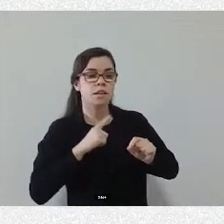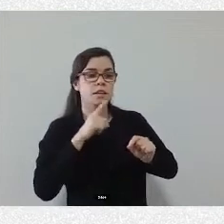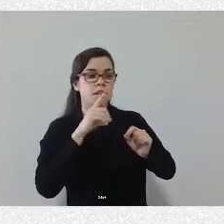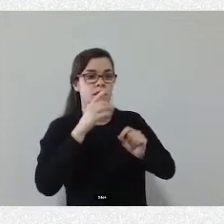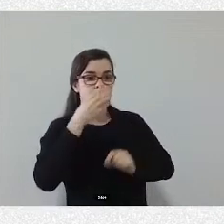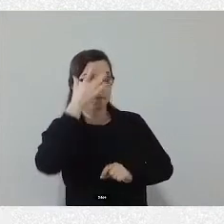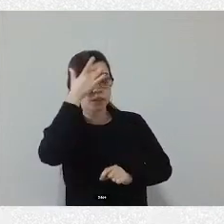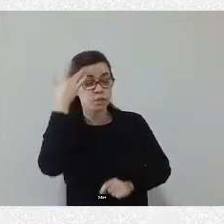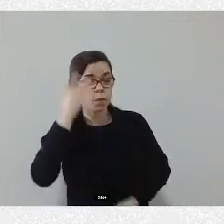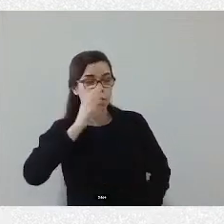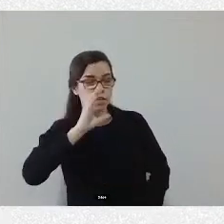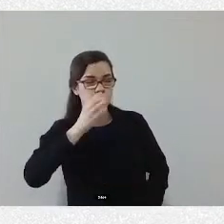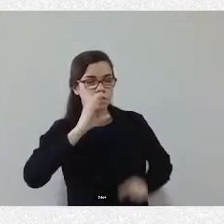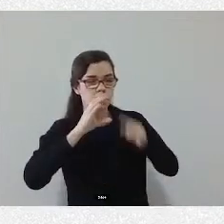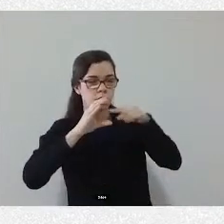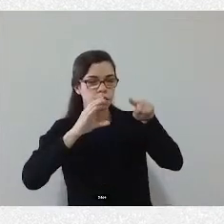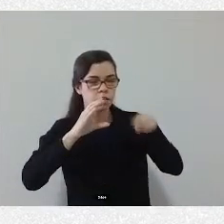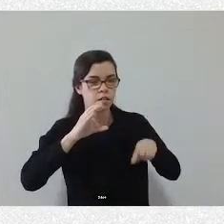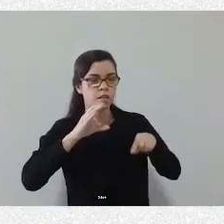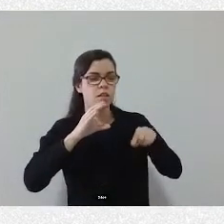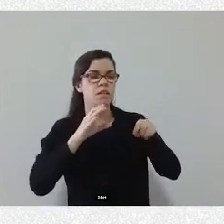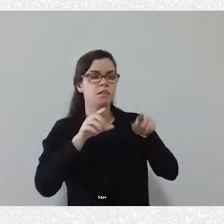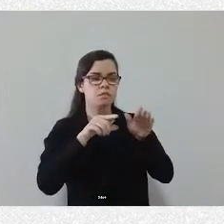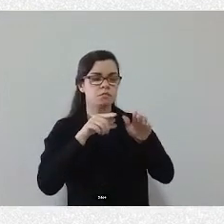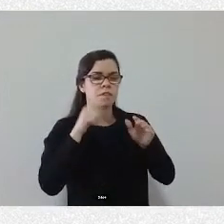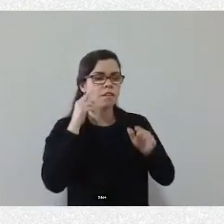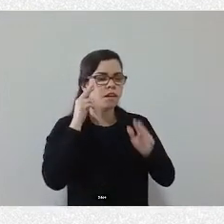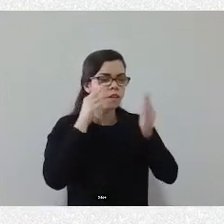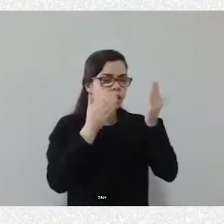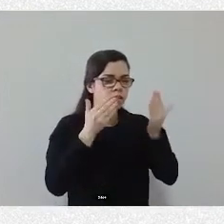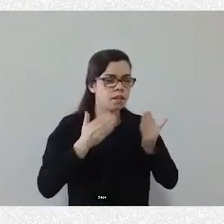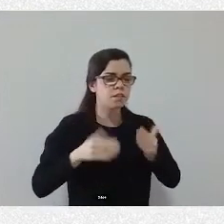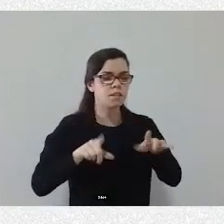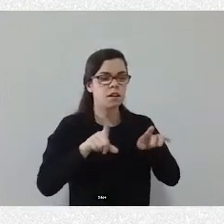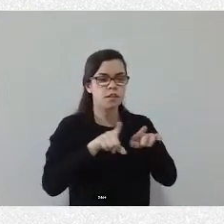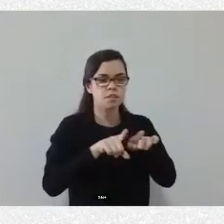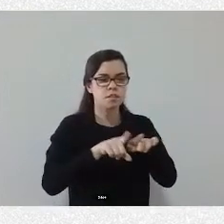uma avaliação de jornal, com revisores cegados, né,